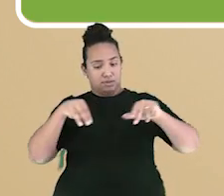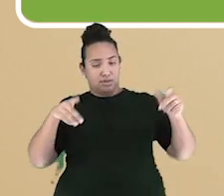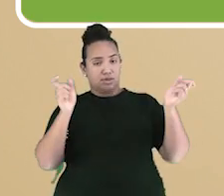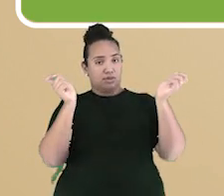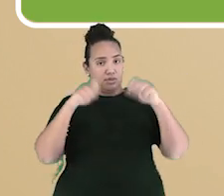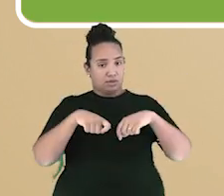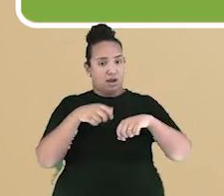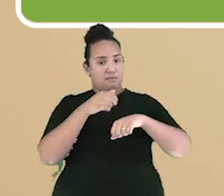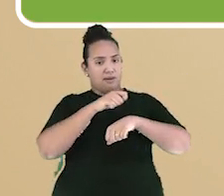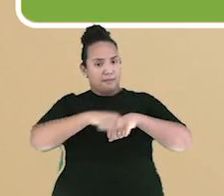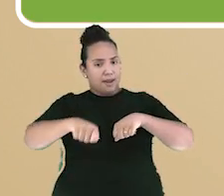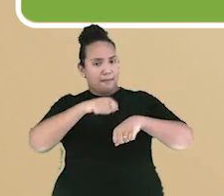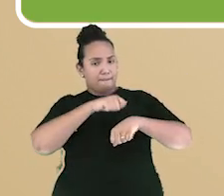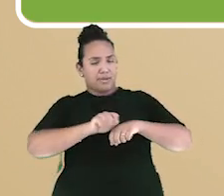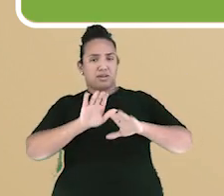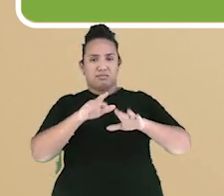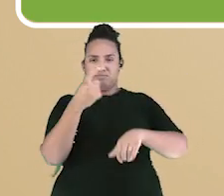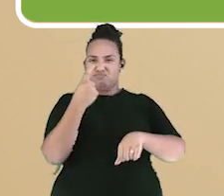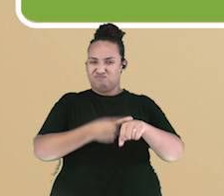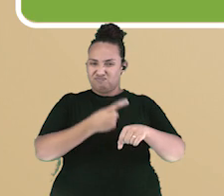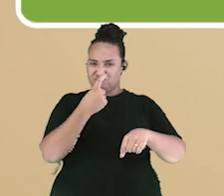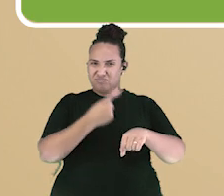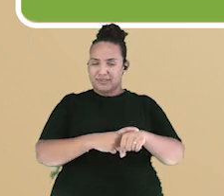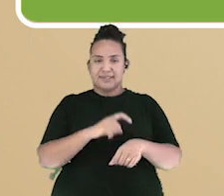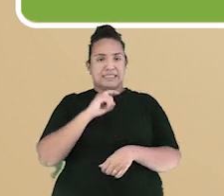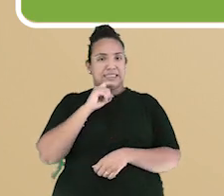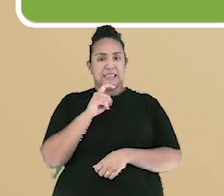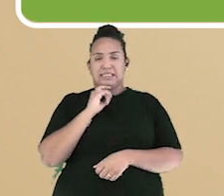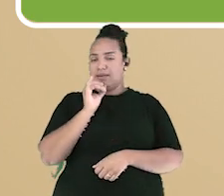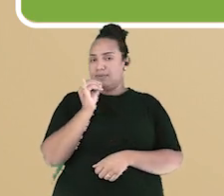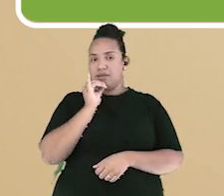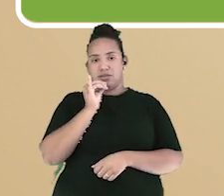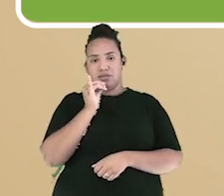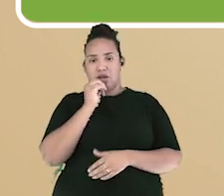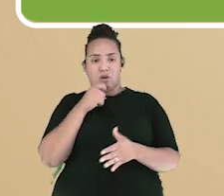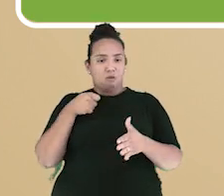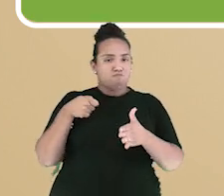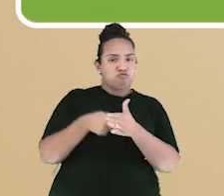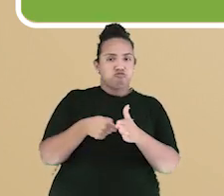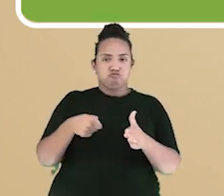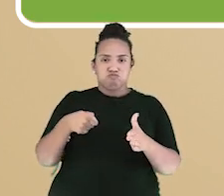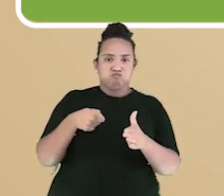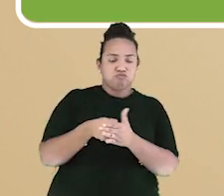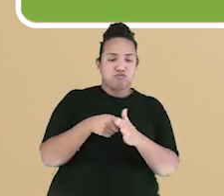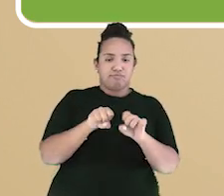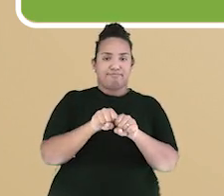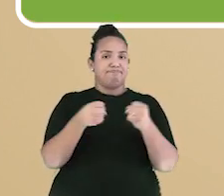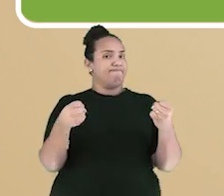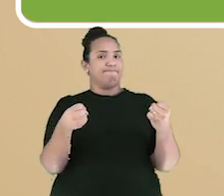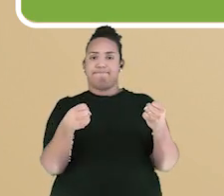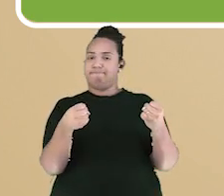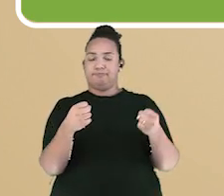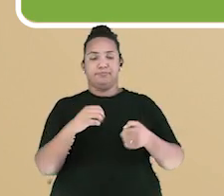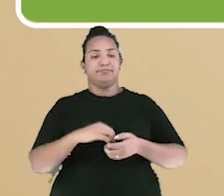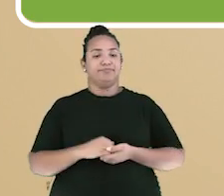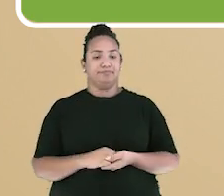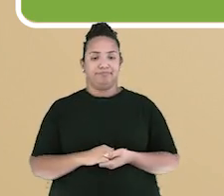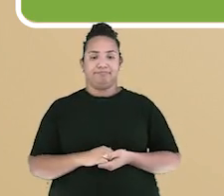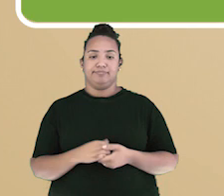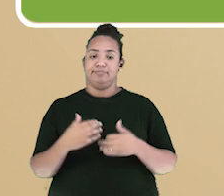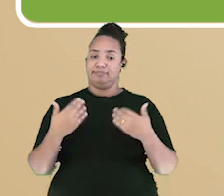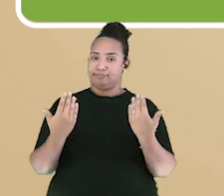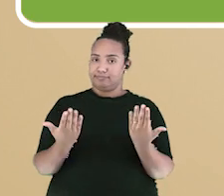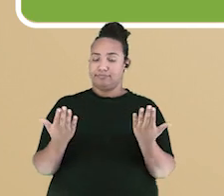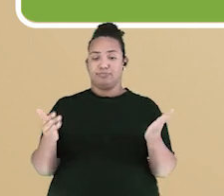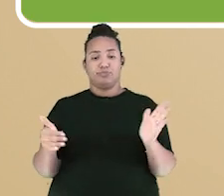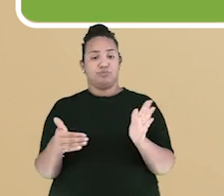corte a um mineral, a dureza não lhe assegura a capacidade de suportar grandes impactos sem que venha a se partir.